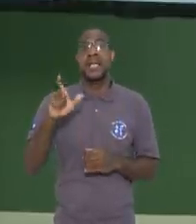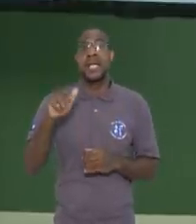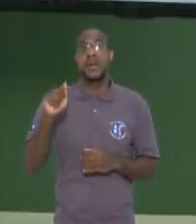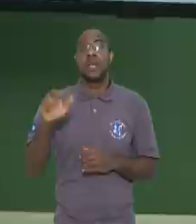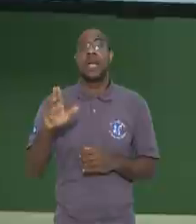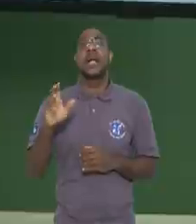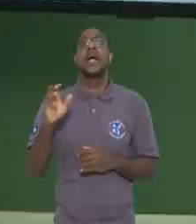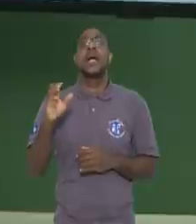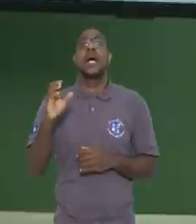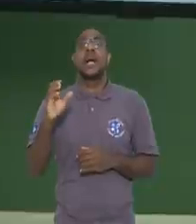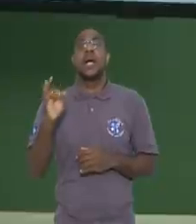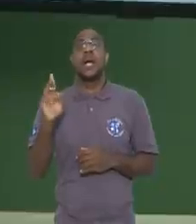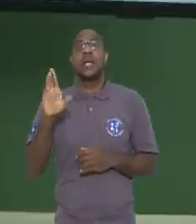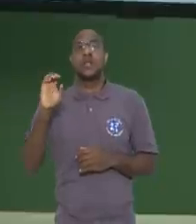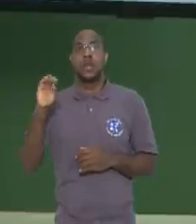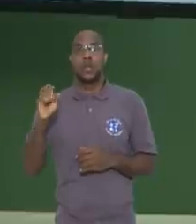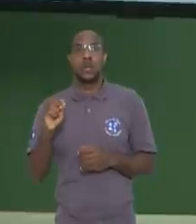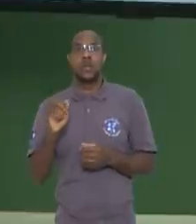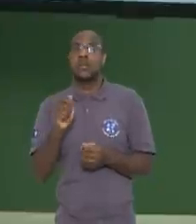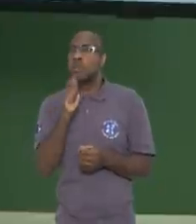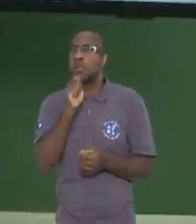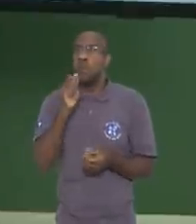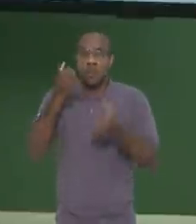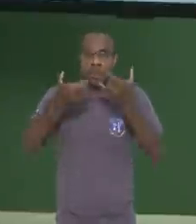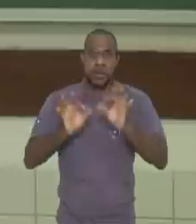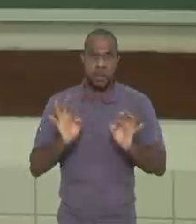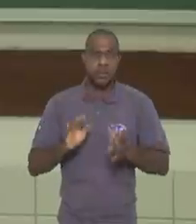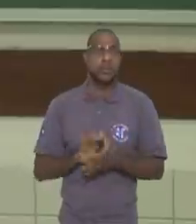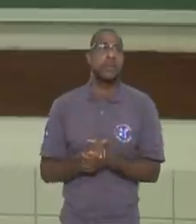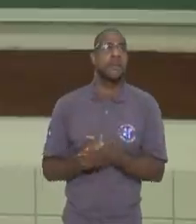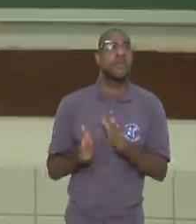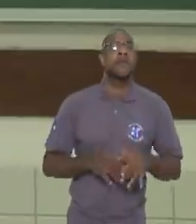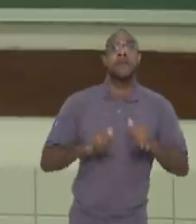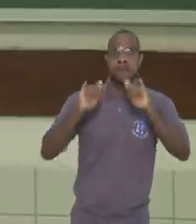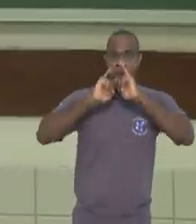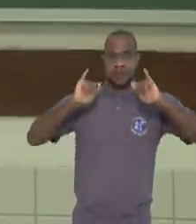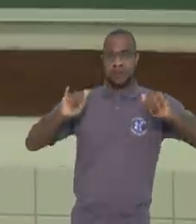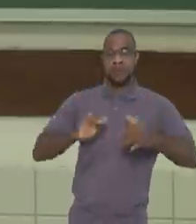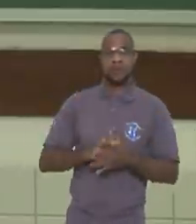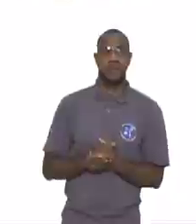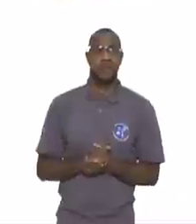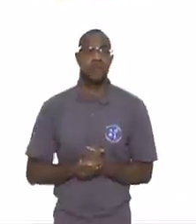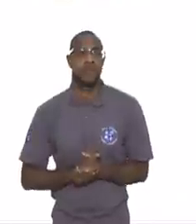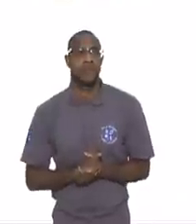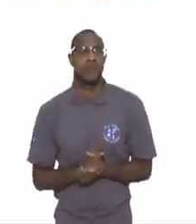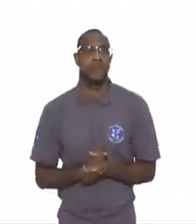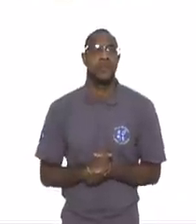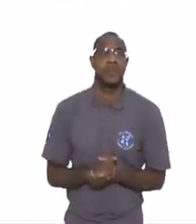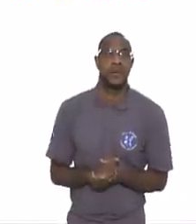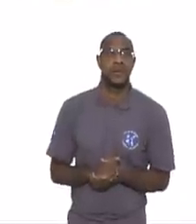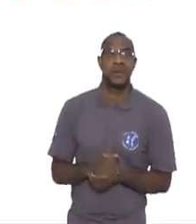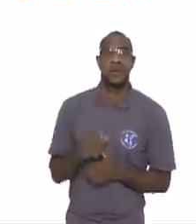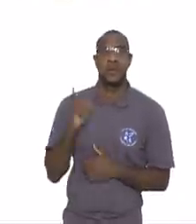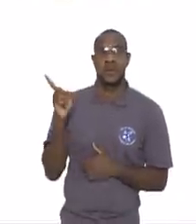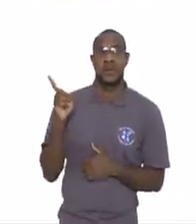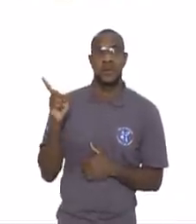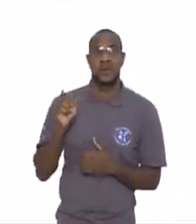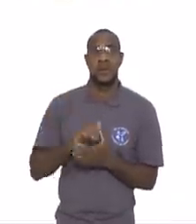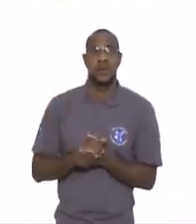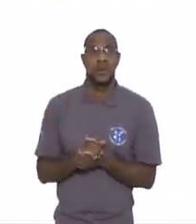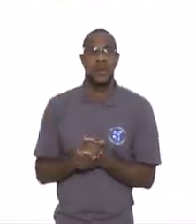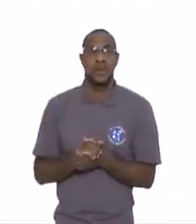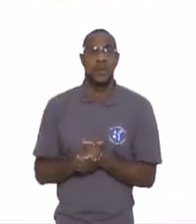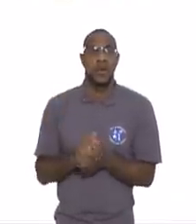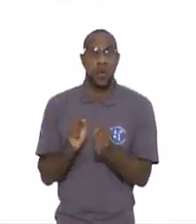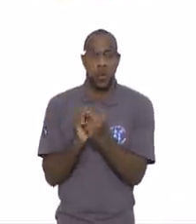quando falou do DNA recombinante. Mais uma notícia, mais uma reportagem aqui, ó. Vacina de Oxford contra a Covid-19 começa a